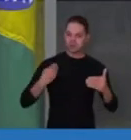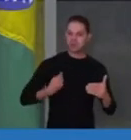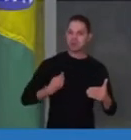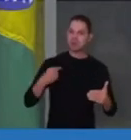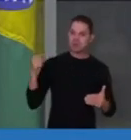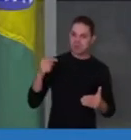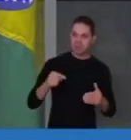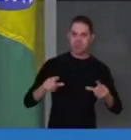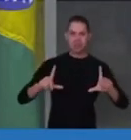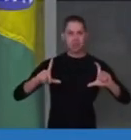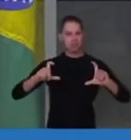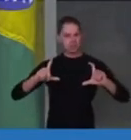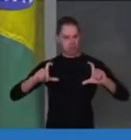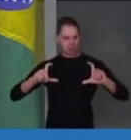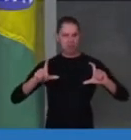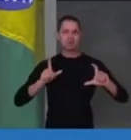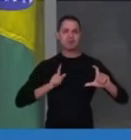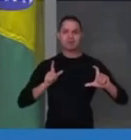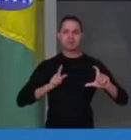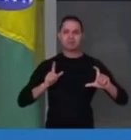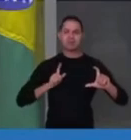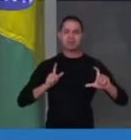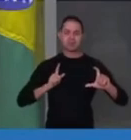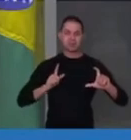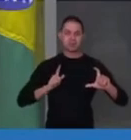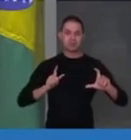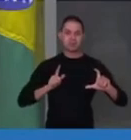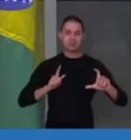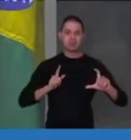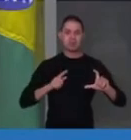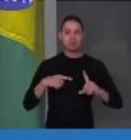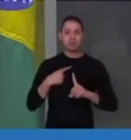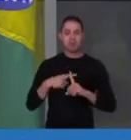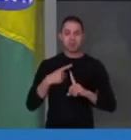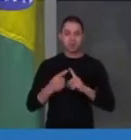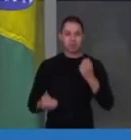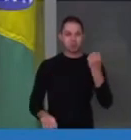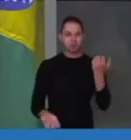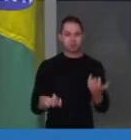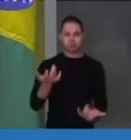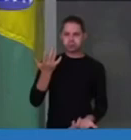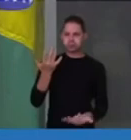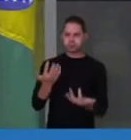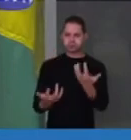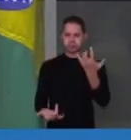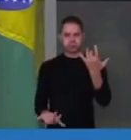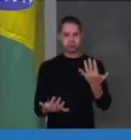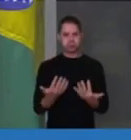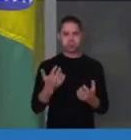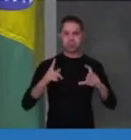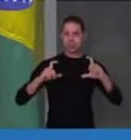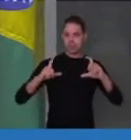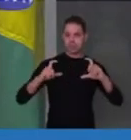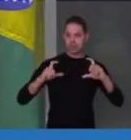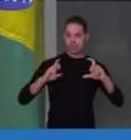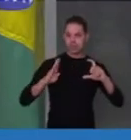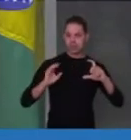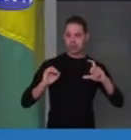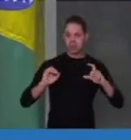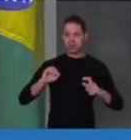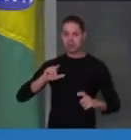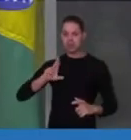uma foto emblemática dele, porque o apelido Senhor das Labaredas. Aquele monte de labareda que tocaram fogo e a imagem dele parecendo